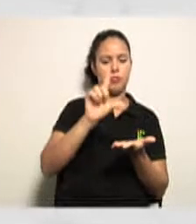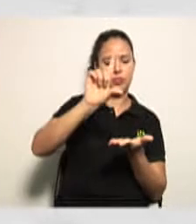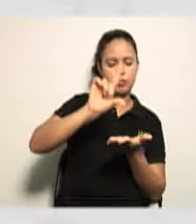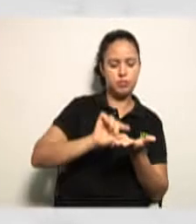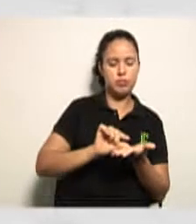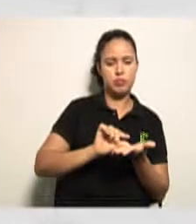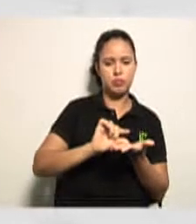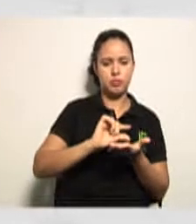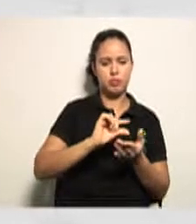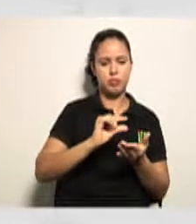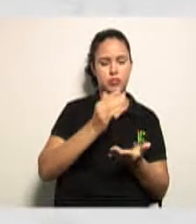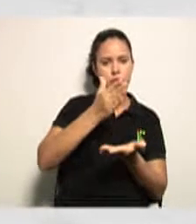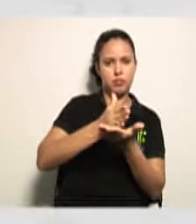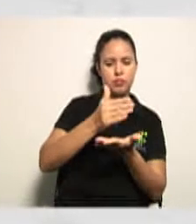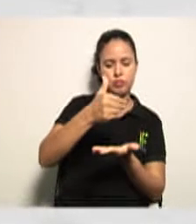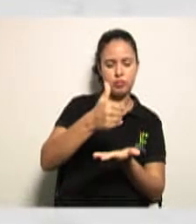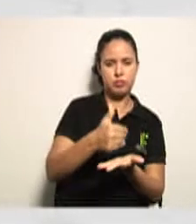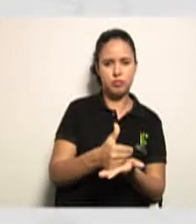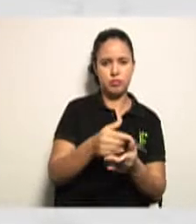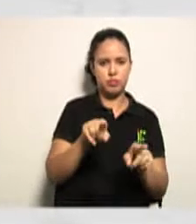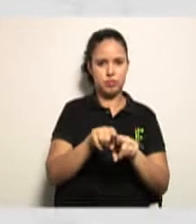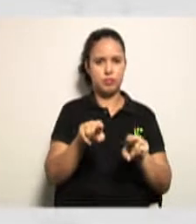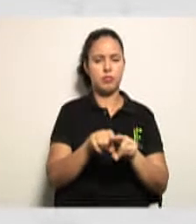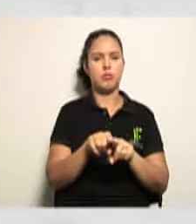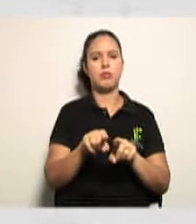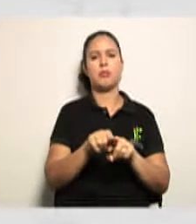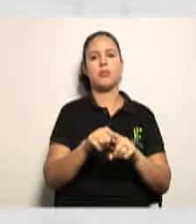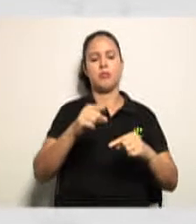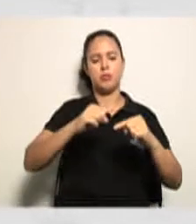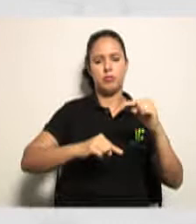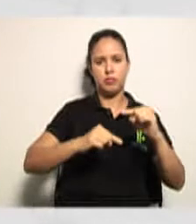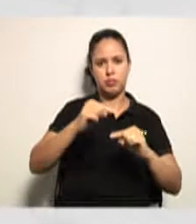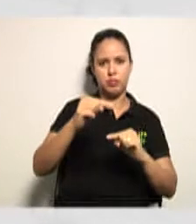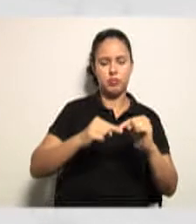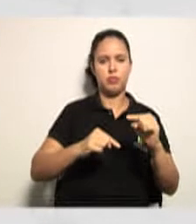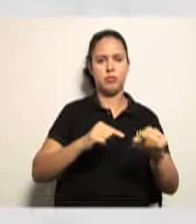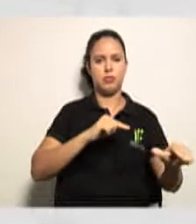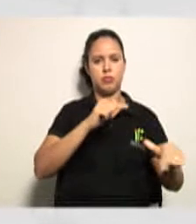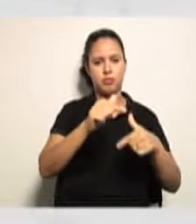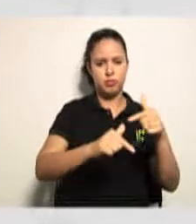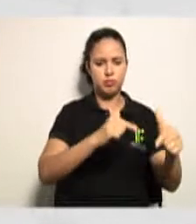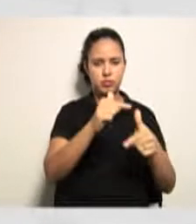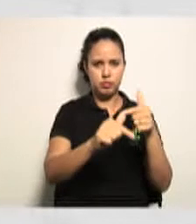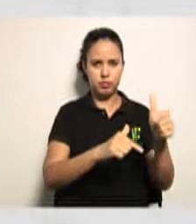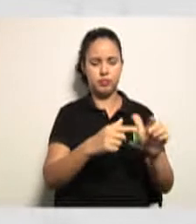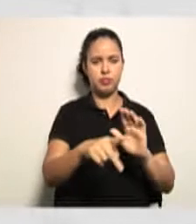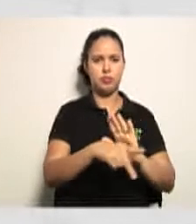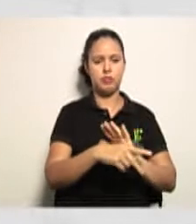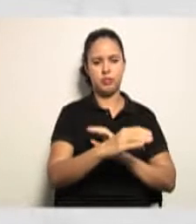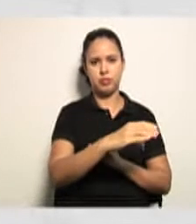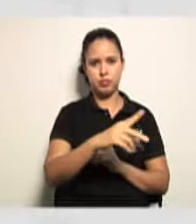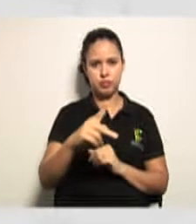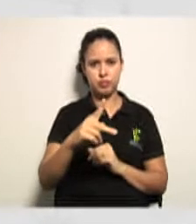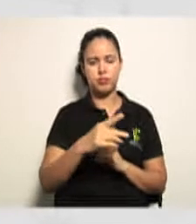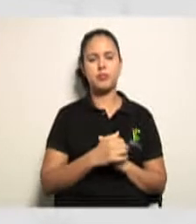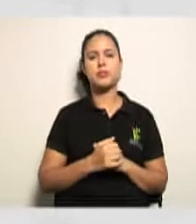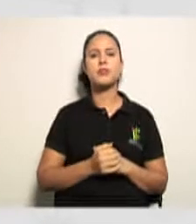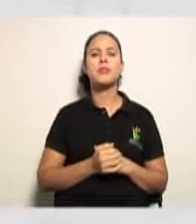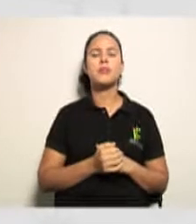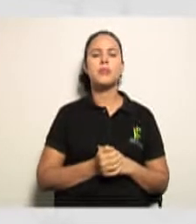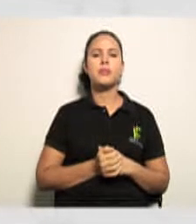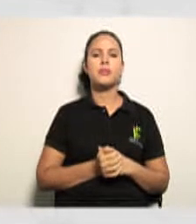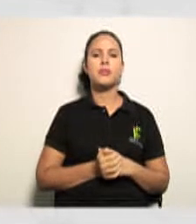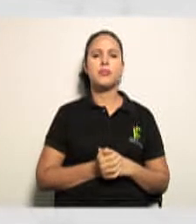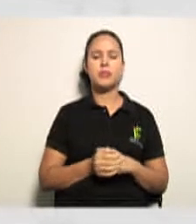investimentos, nos produtos que são comercializados, produtos ou serviços que são comercializados. Temos também